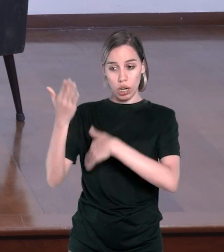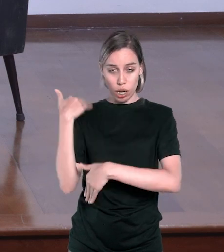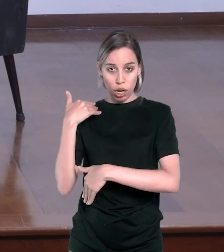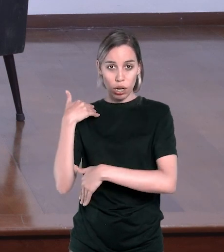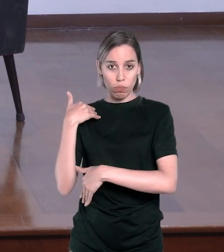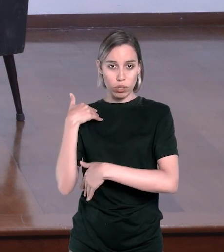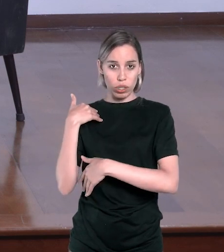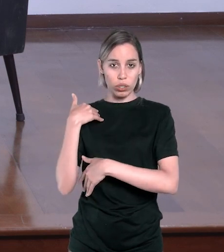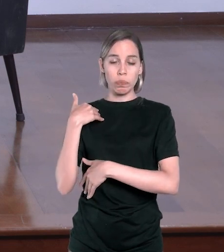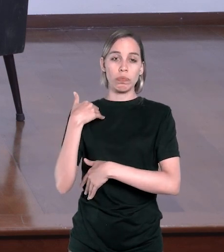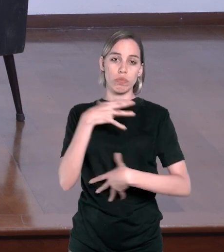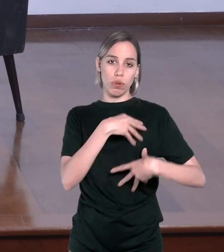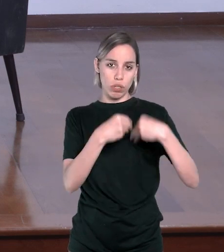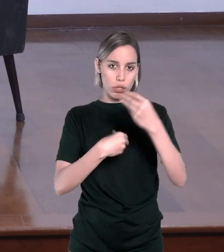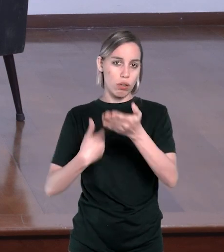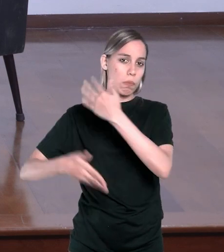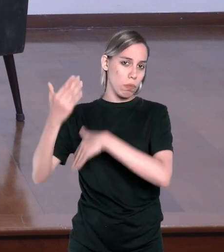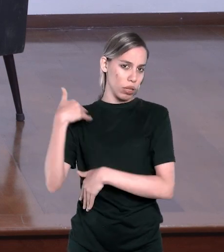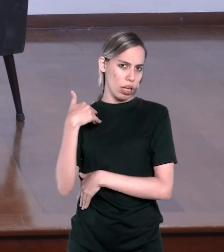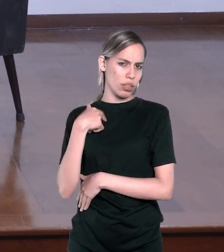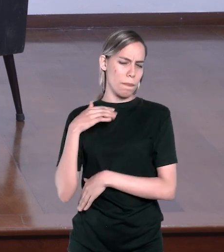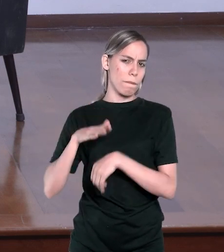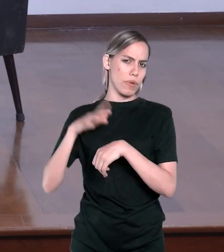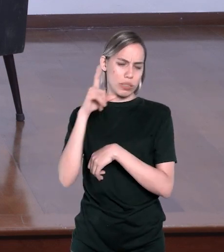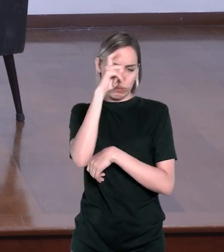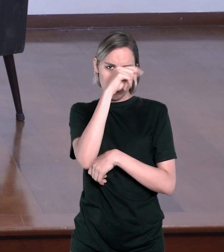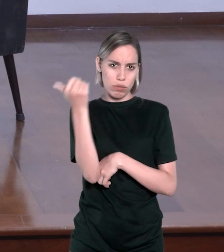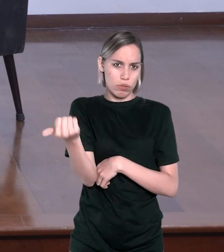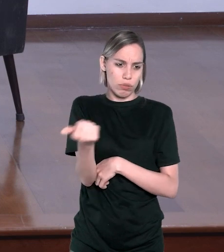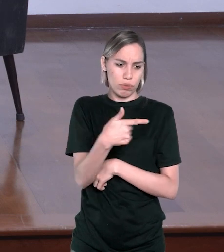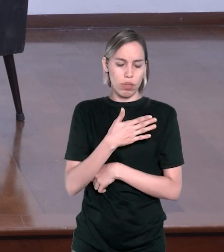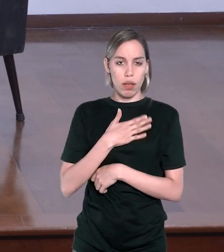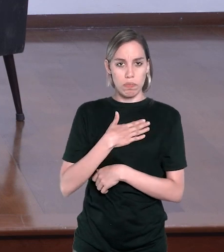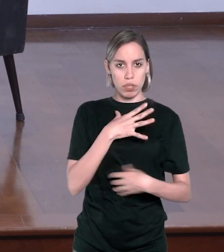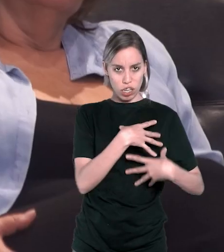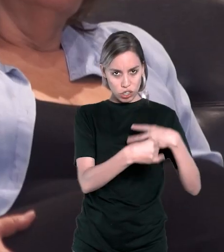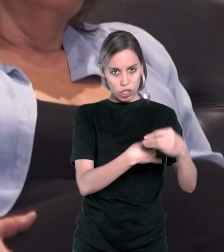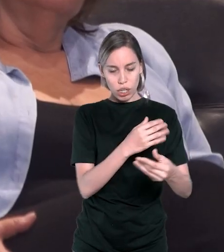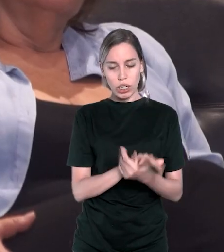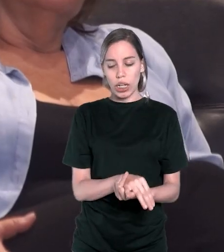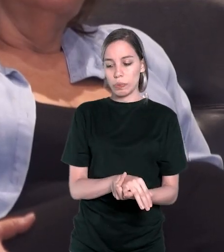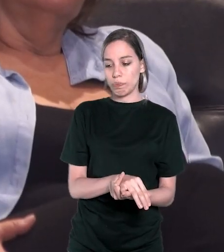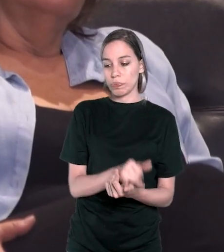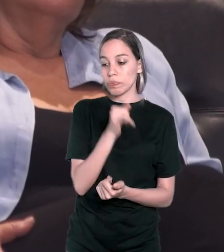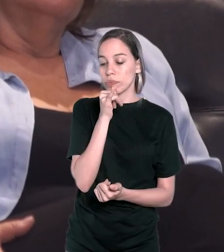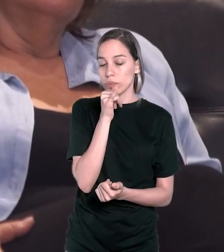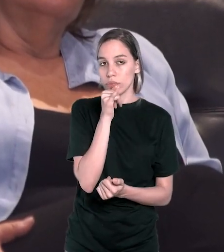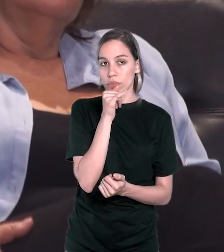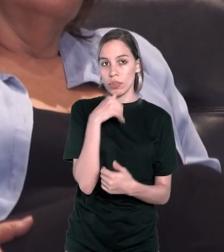difícil do que a minha vida, né? Por exemplo, uma vez eu fui pegar o livro de receitas da minha avó.